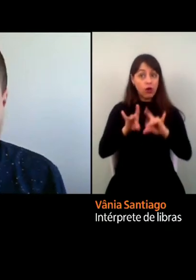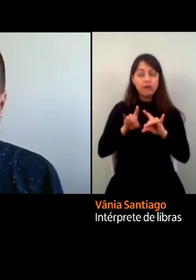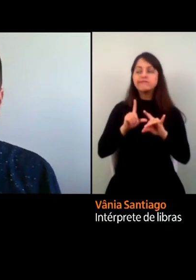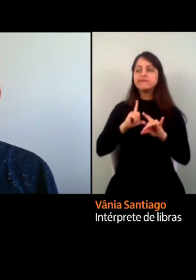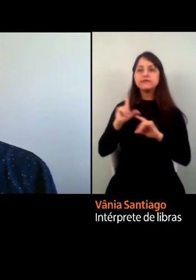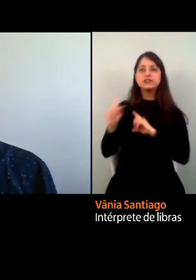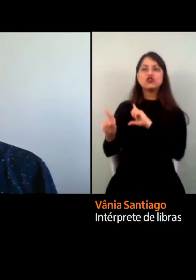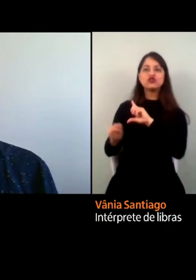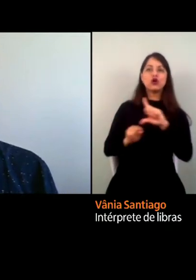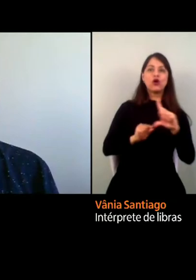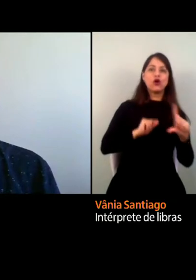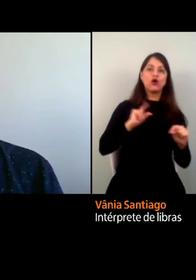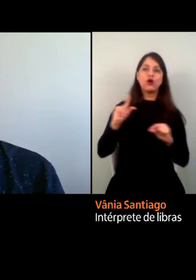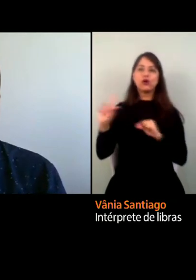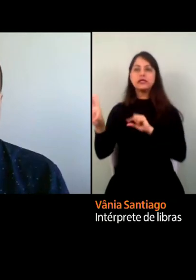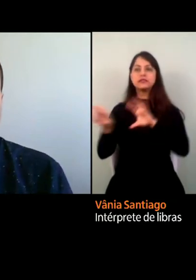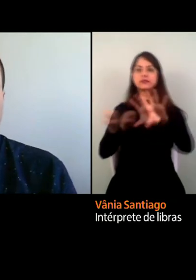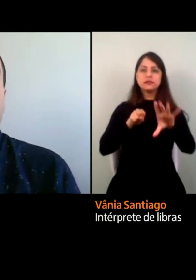e expor.